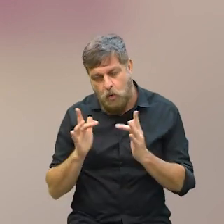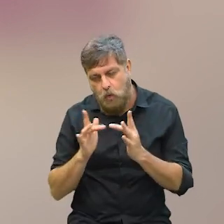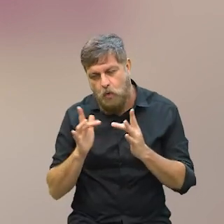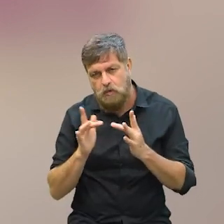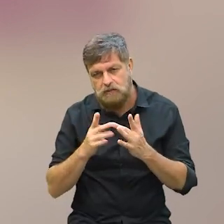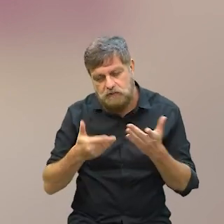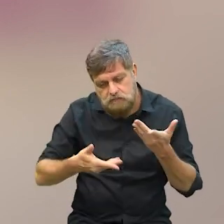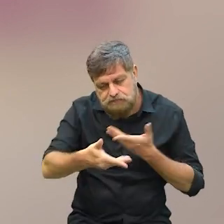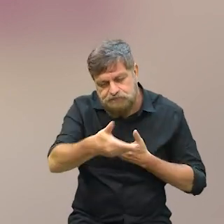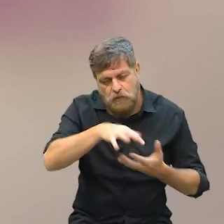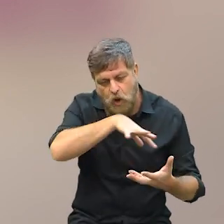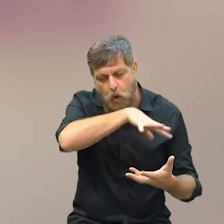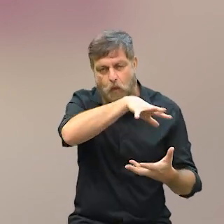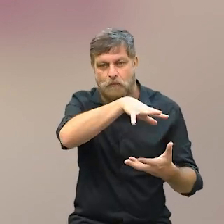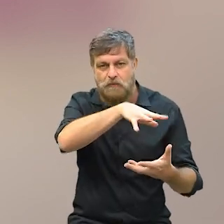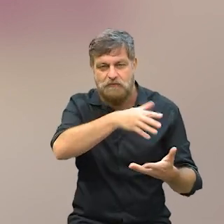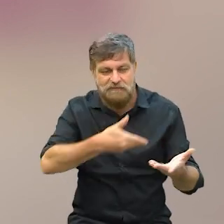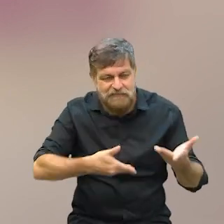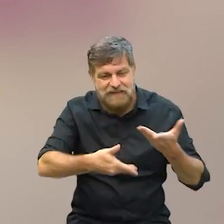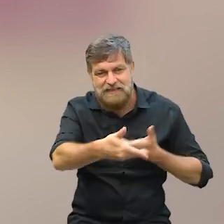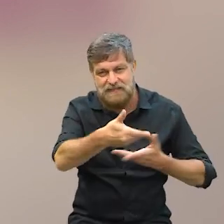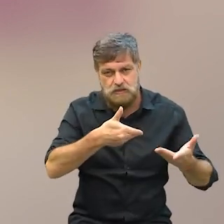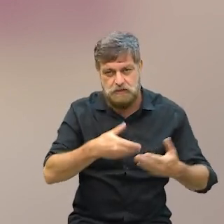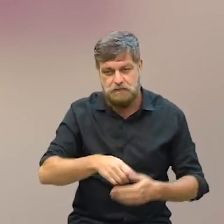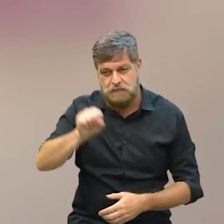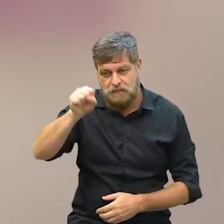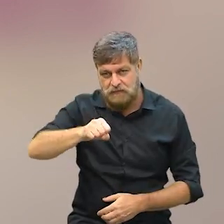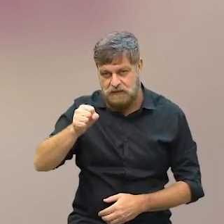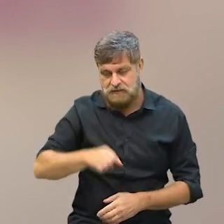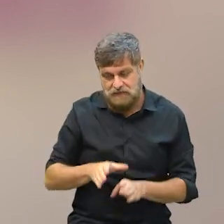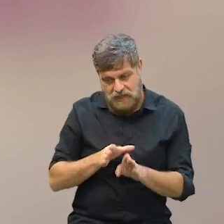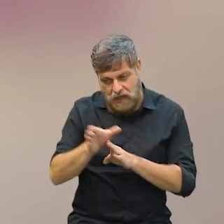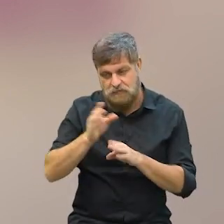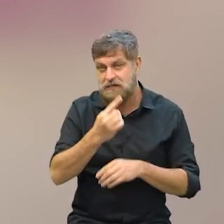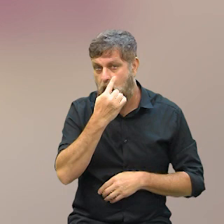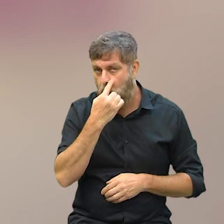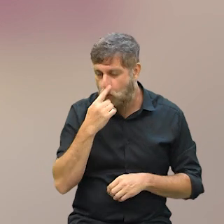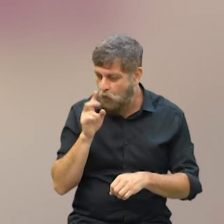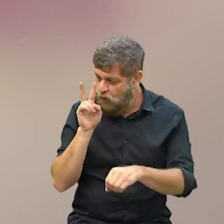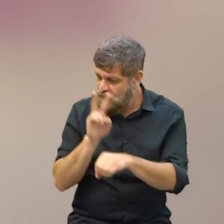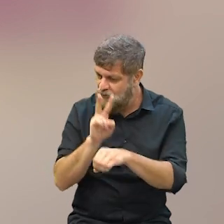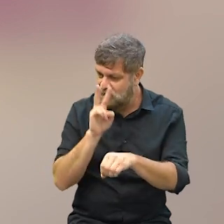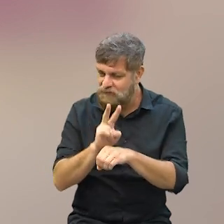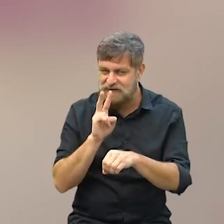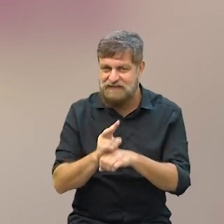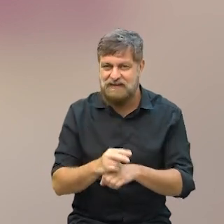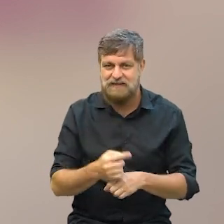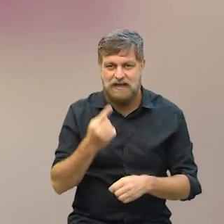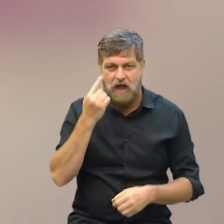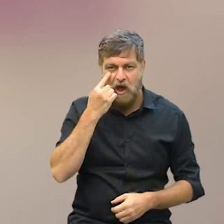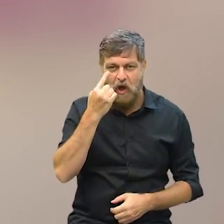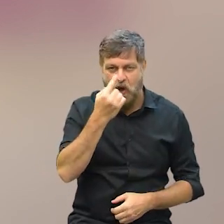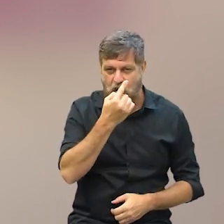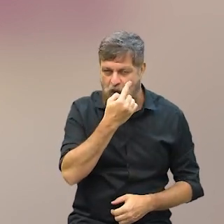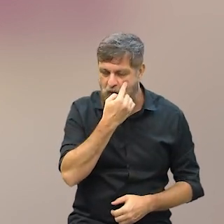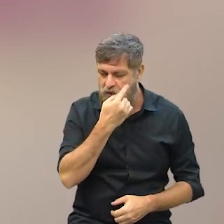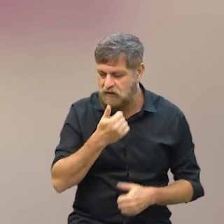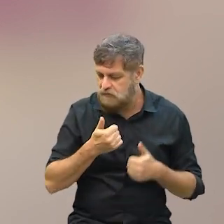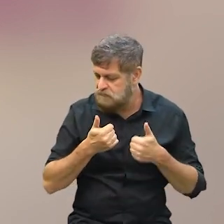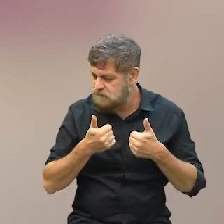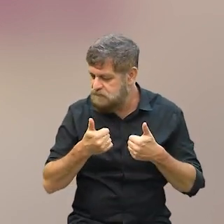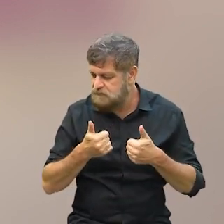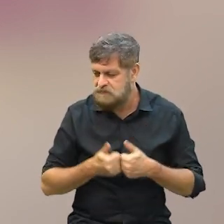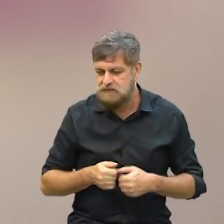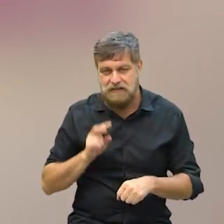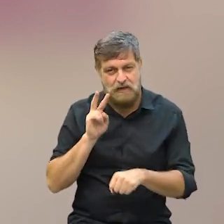contato da pessoa com o mundo, né? Então, sim, cuidem dos seus olhos, deixem os seus olhos